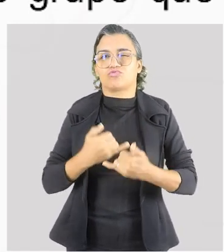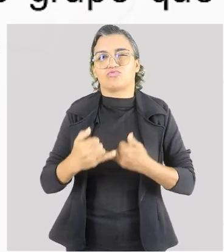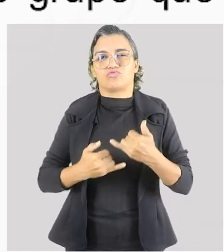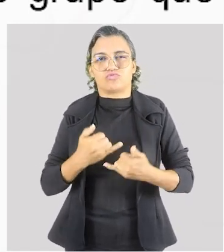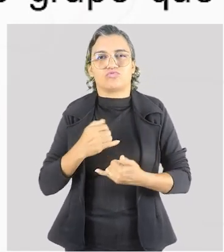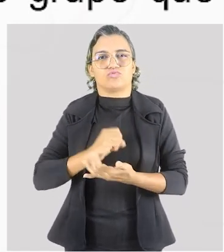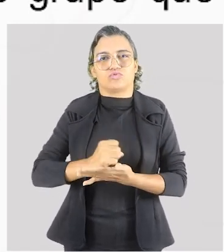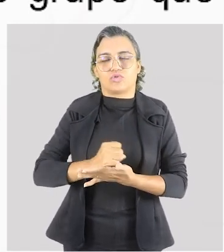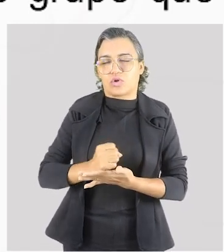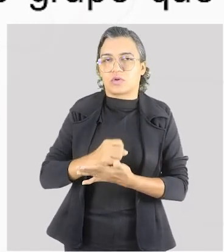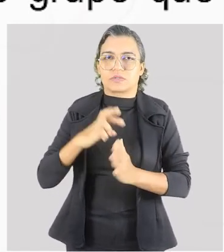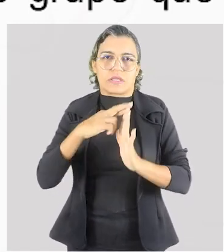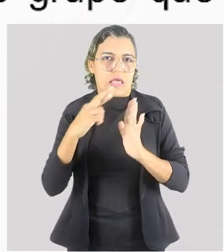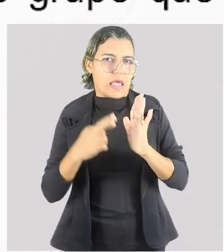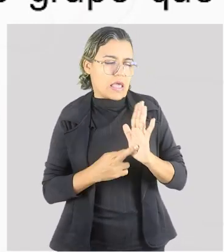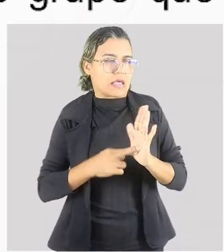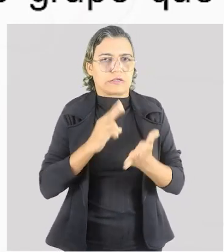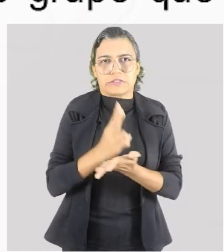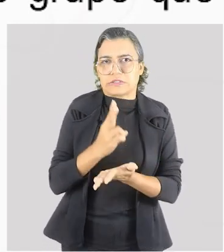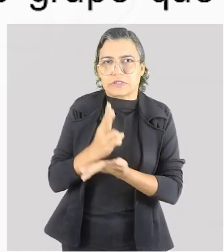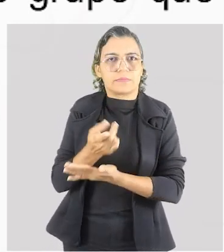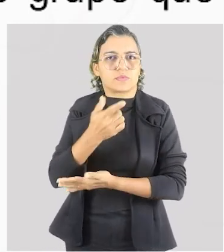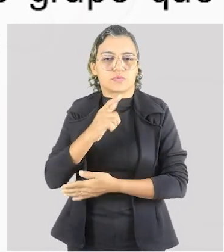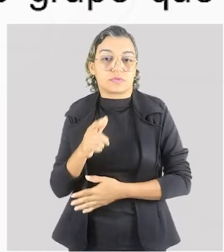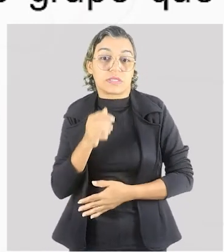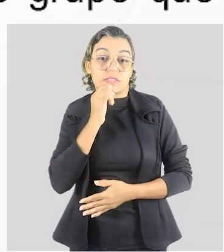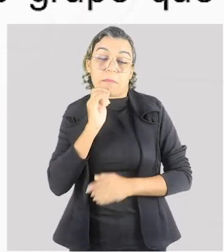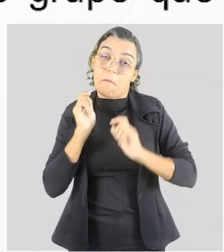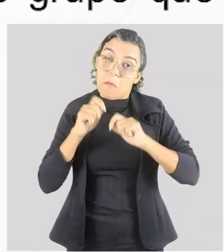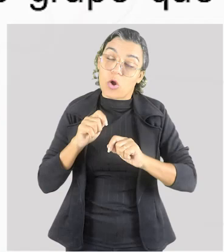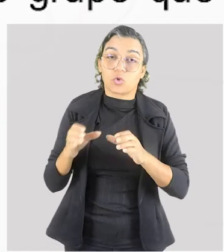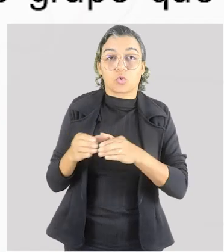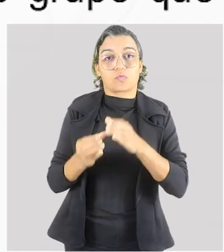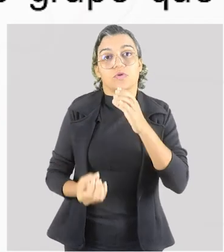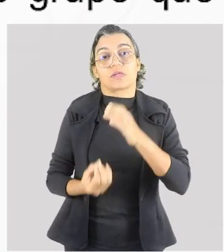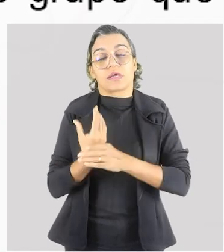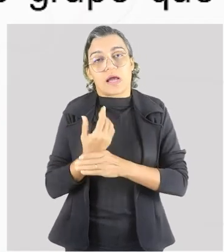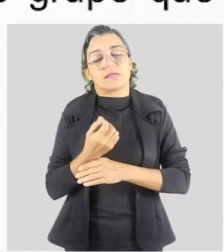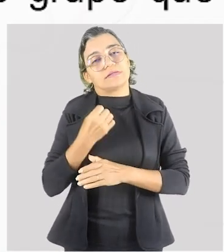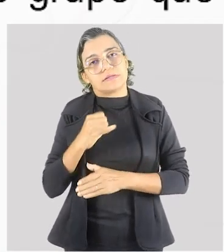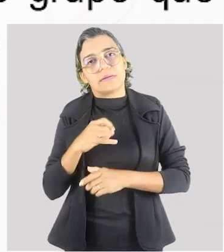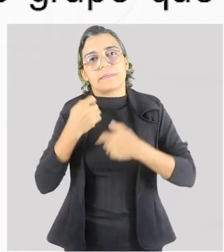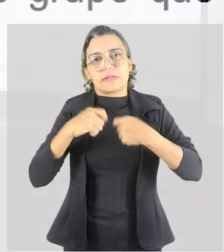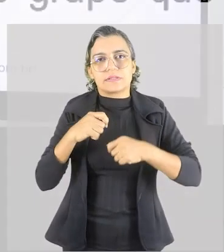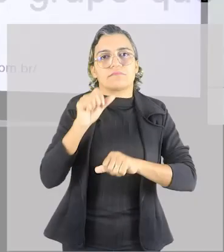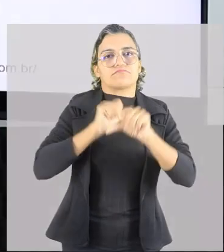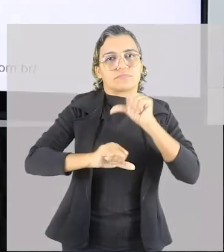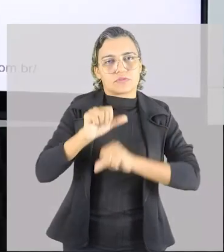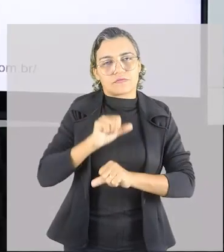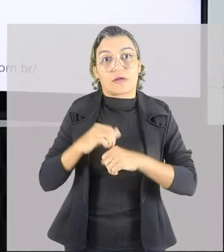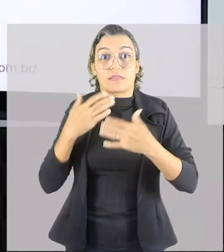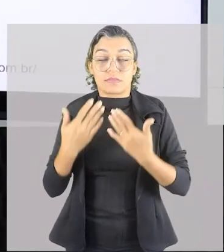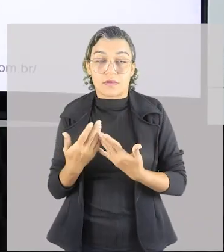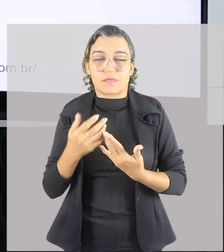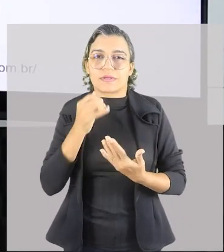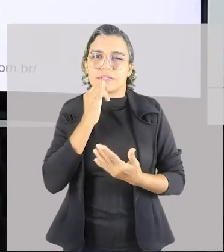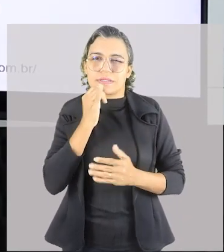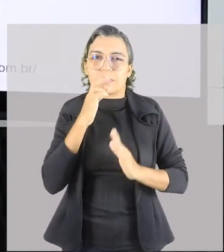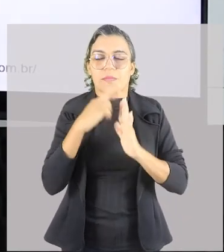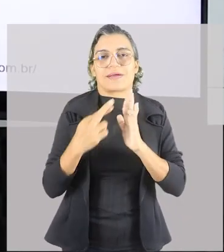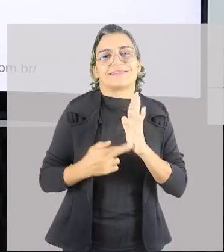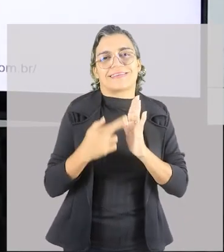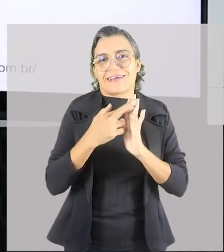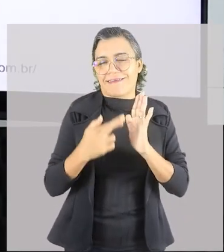fixas, elas podem ser criadas pelo grupo que está brincando e modificadas sempre que necessário. Então, veja que o final, em relação às regras,